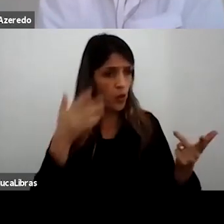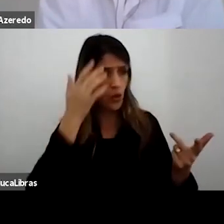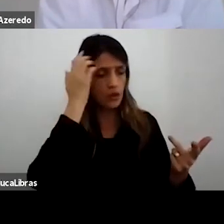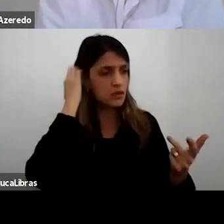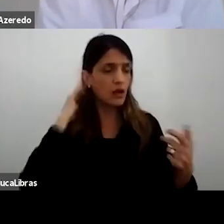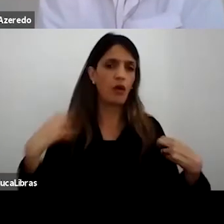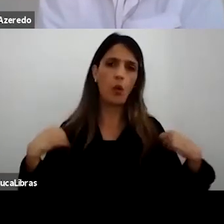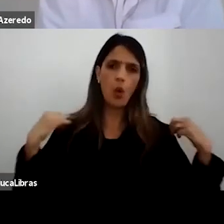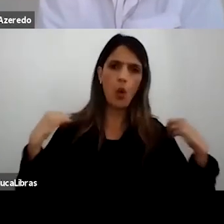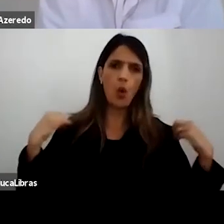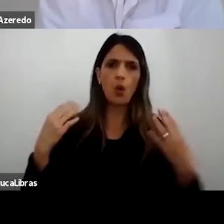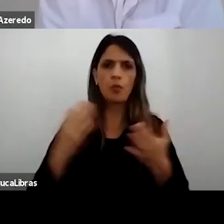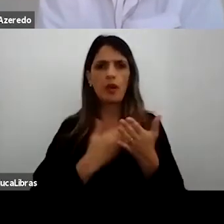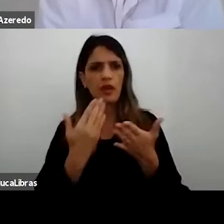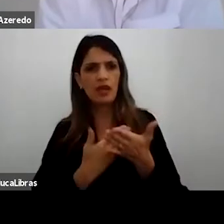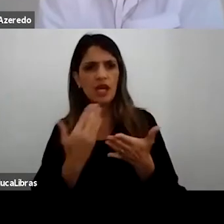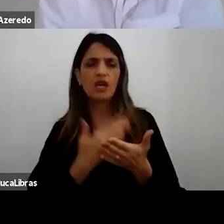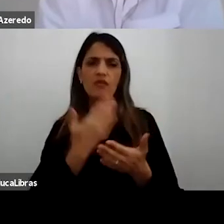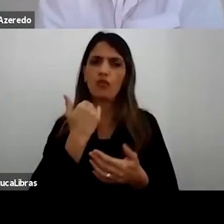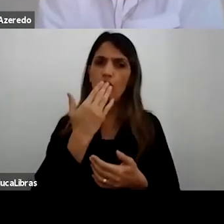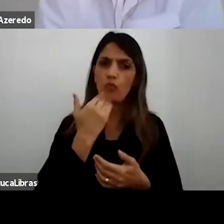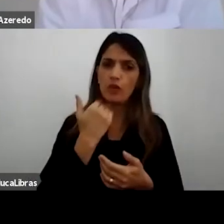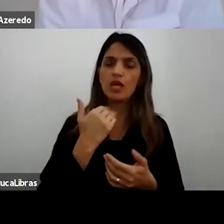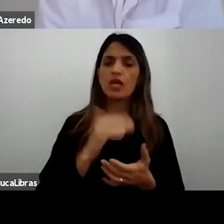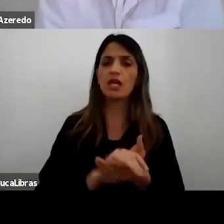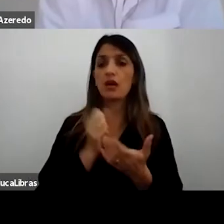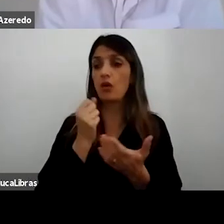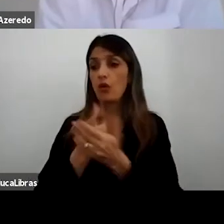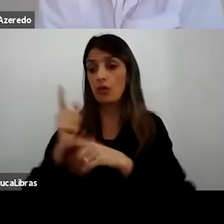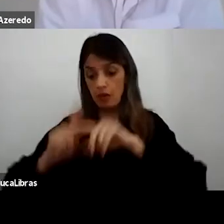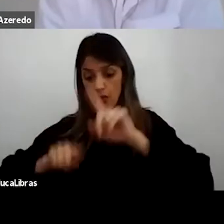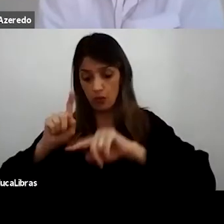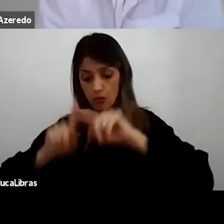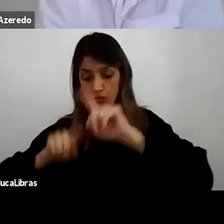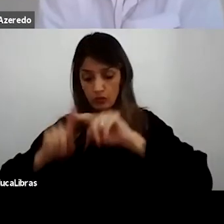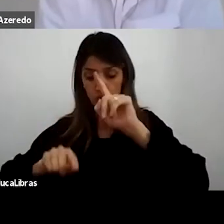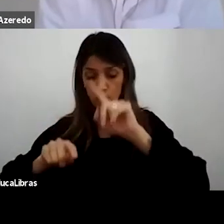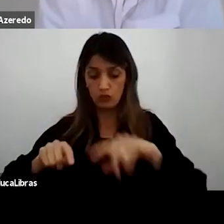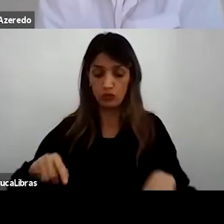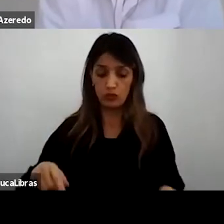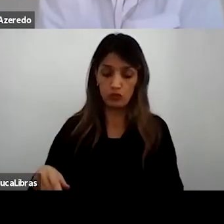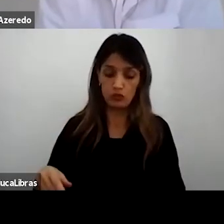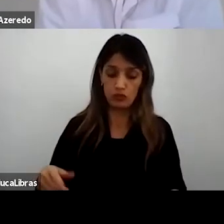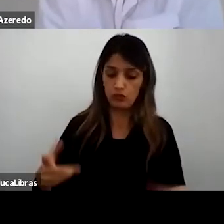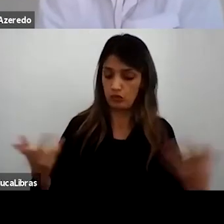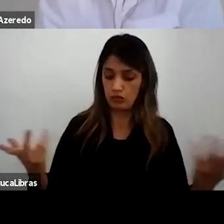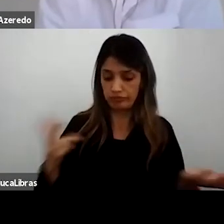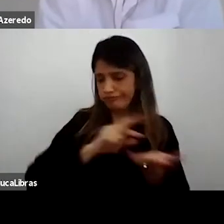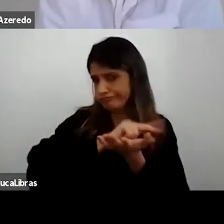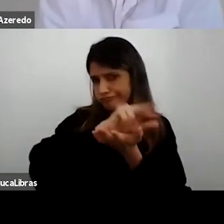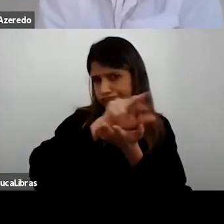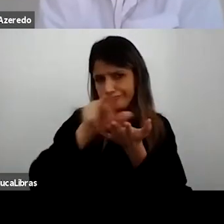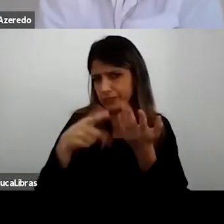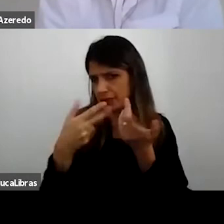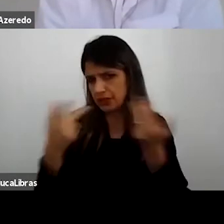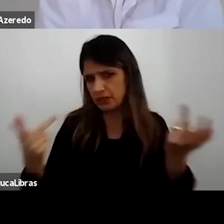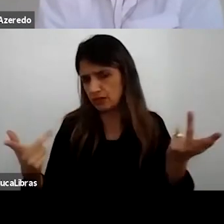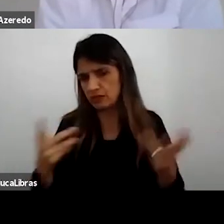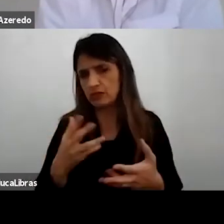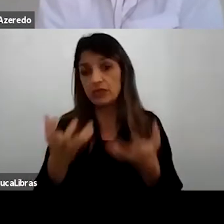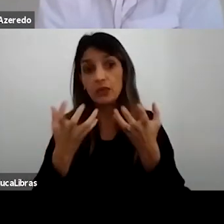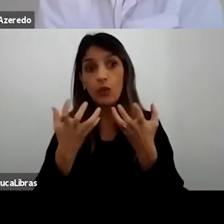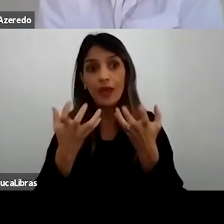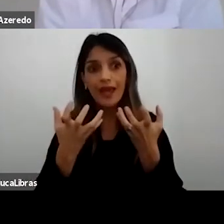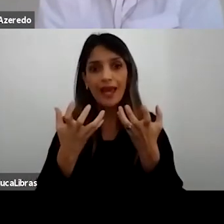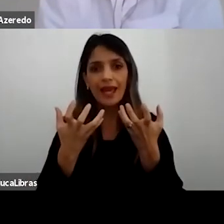agasalhos, livros, comida, comprar um produto socialmente responsável, enfim, que isso fosse, esse sim,